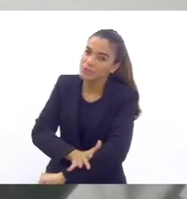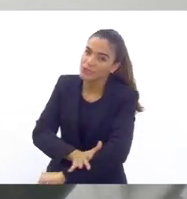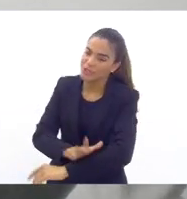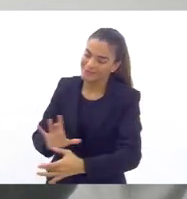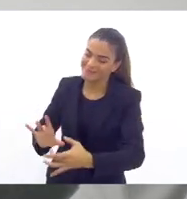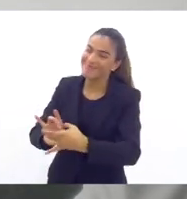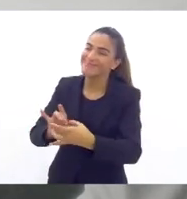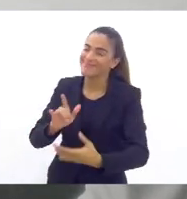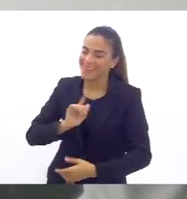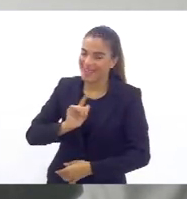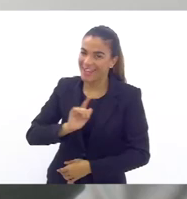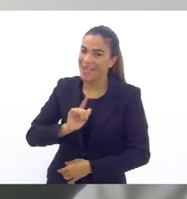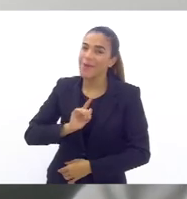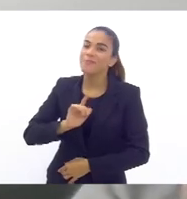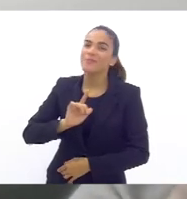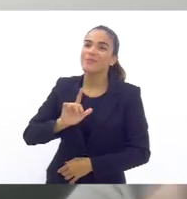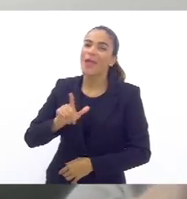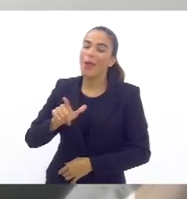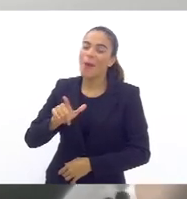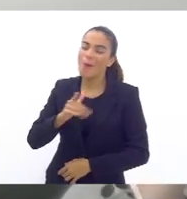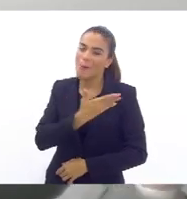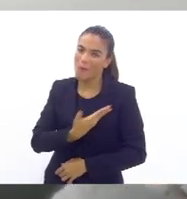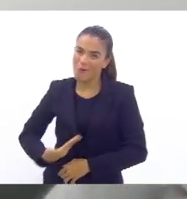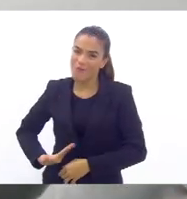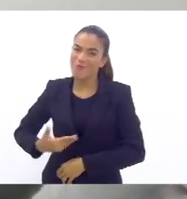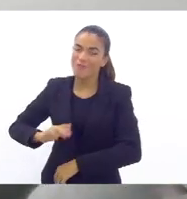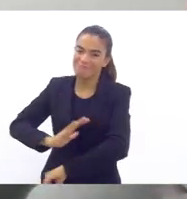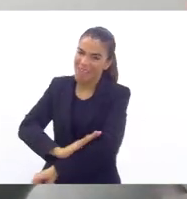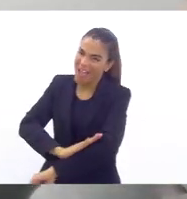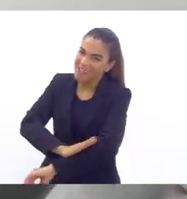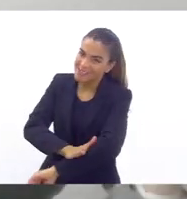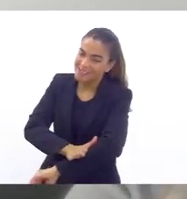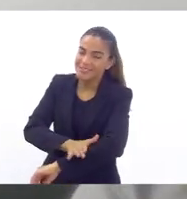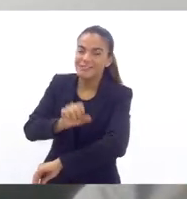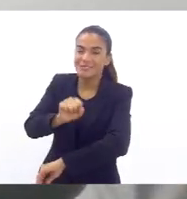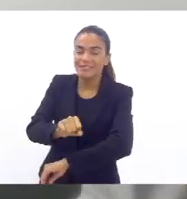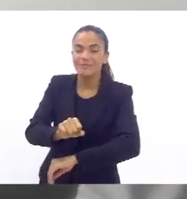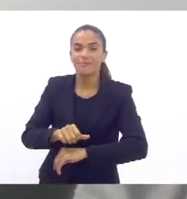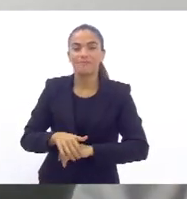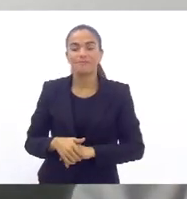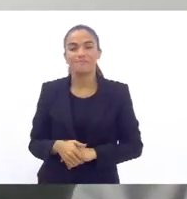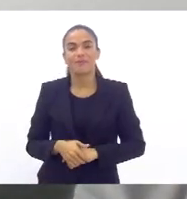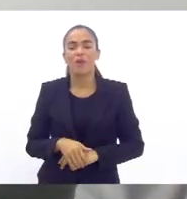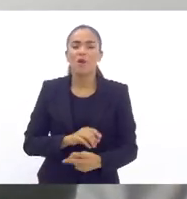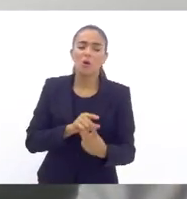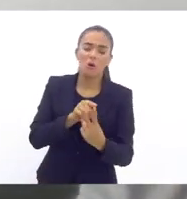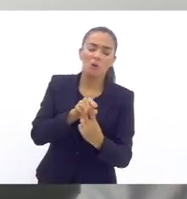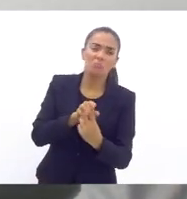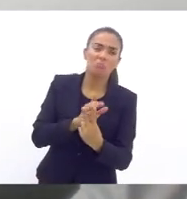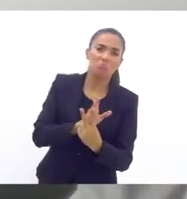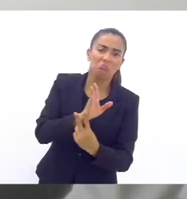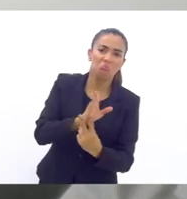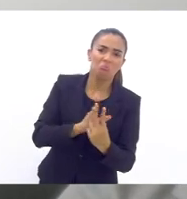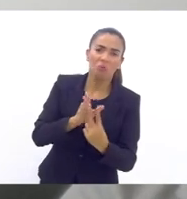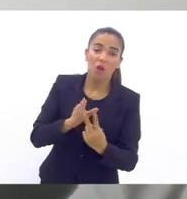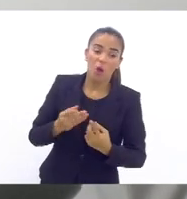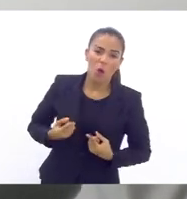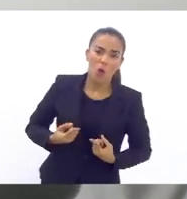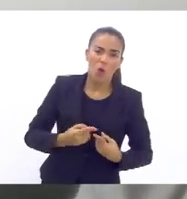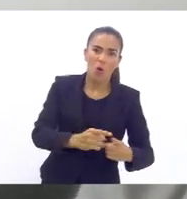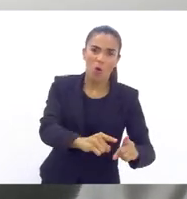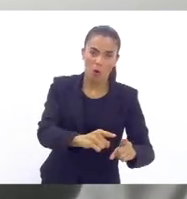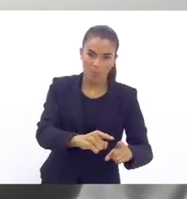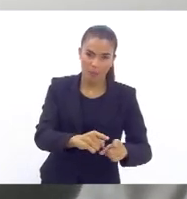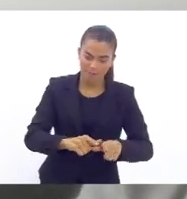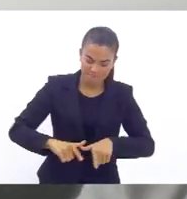é um estado racista em todas as suas formas seja na forma como combate Como